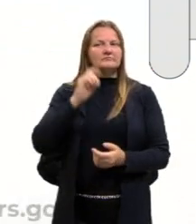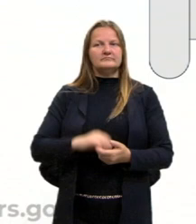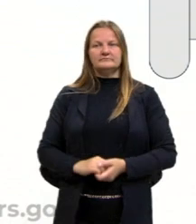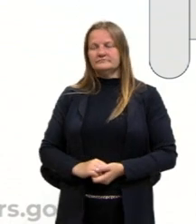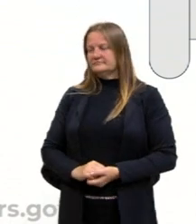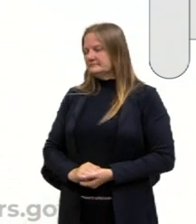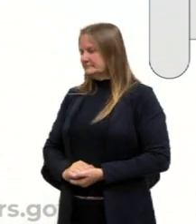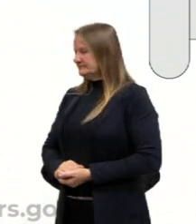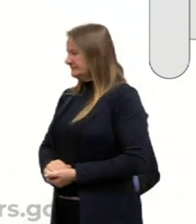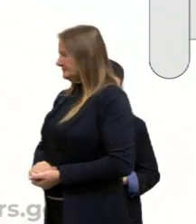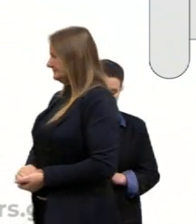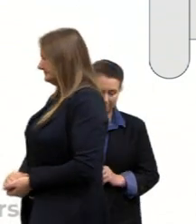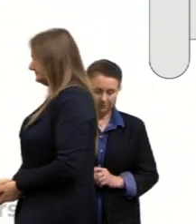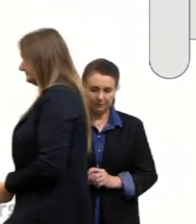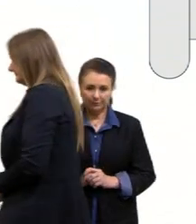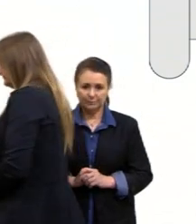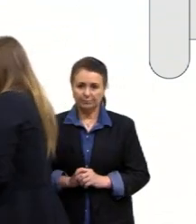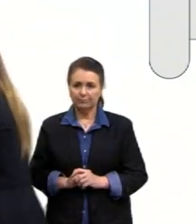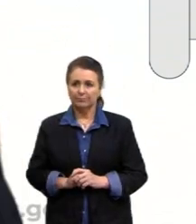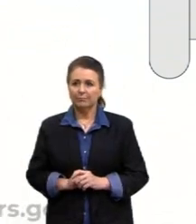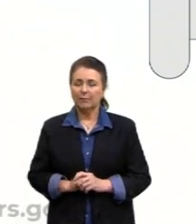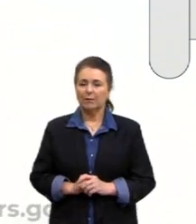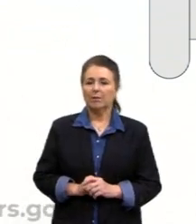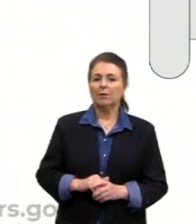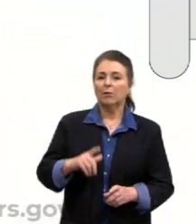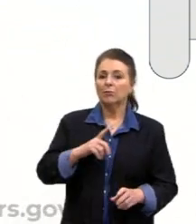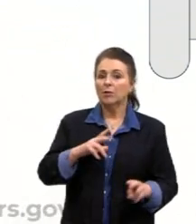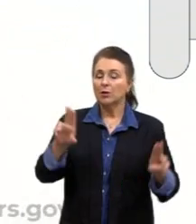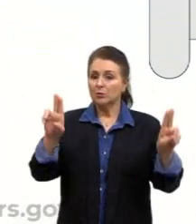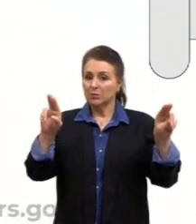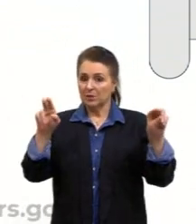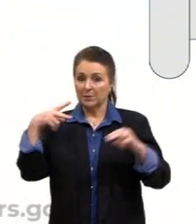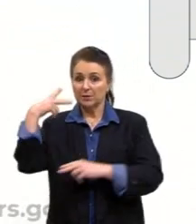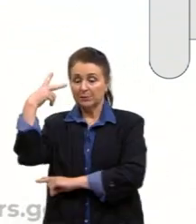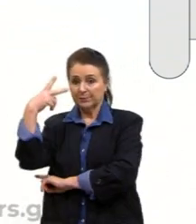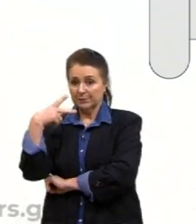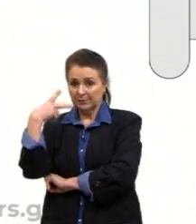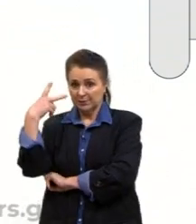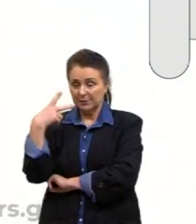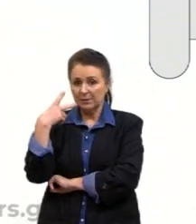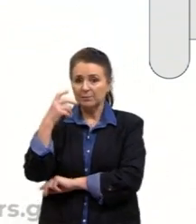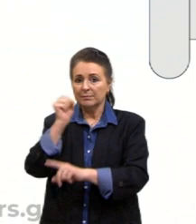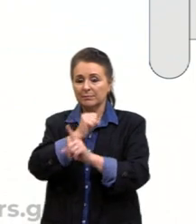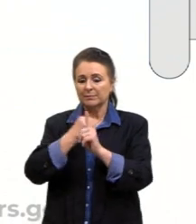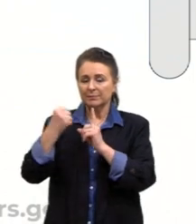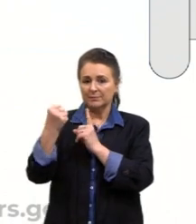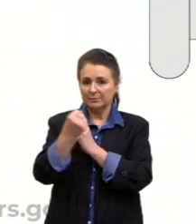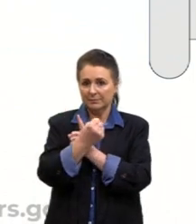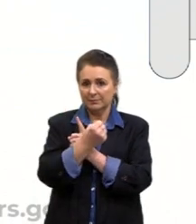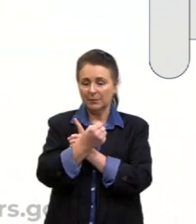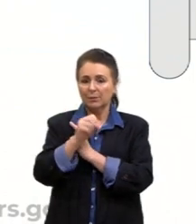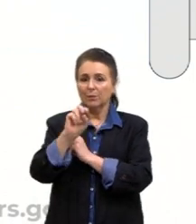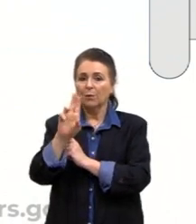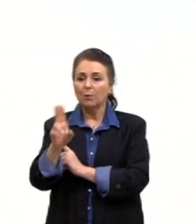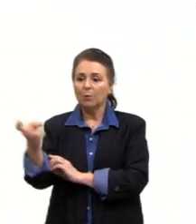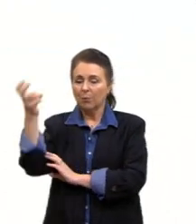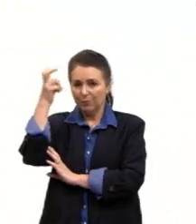que sejam aí dessas esferas, sejam elas a política, a social ou a